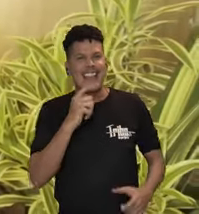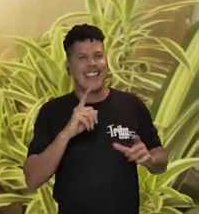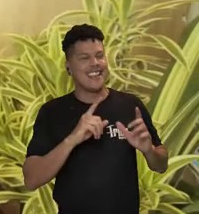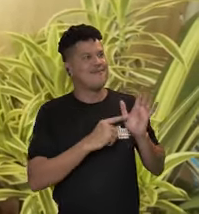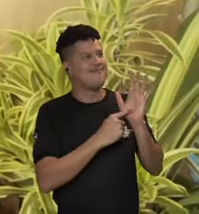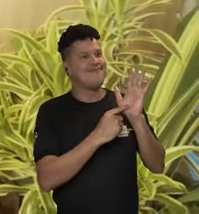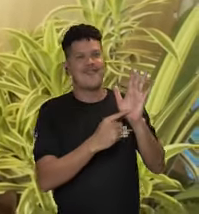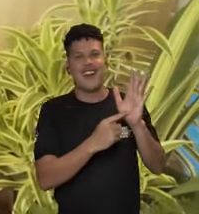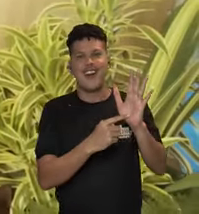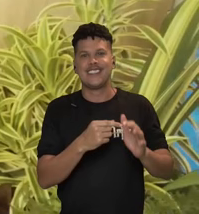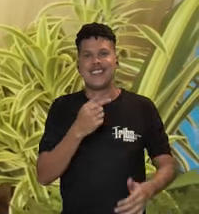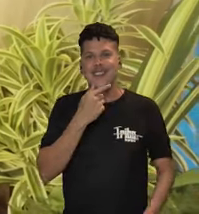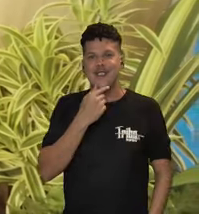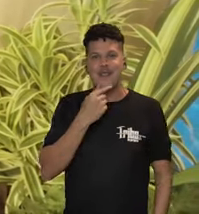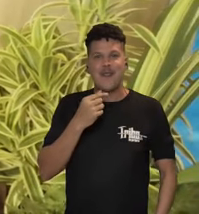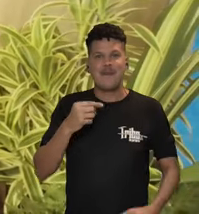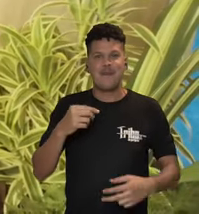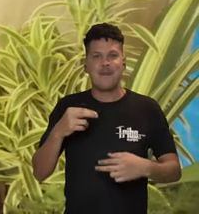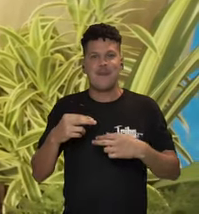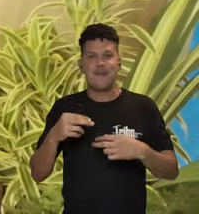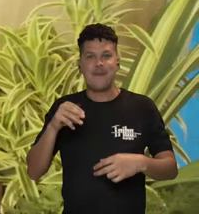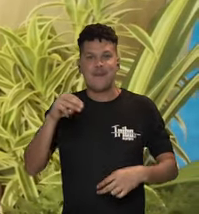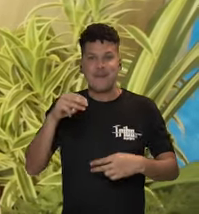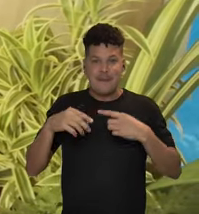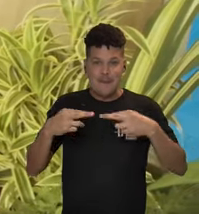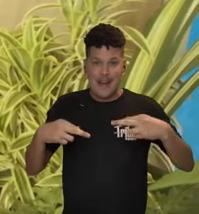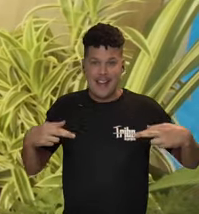amigo Macarrão, mano. O cara manda muito. Olha aí.